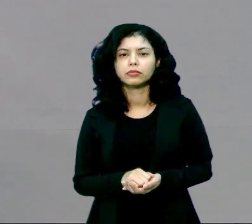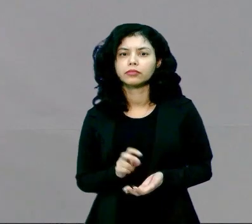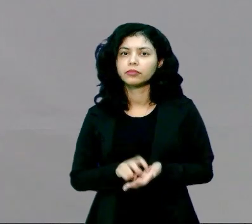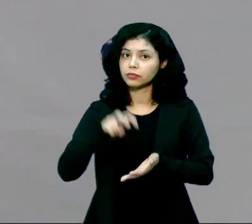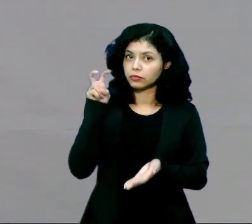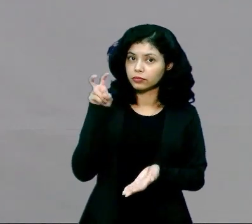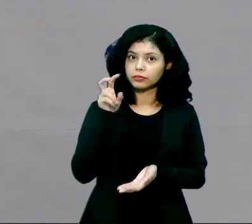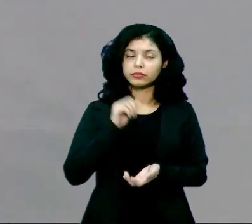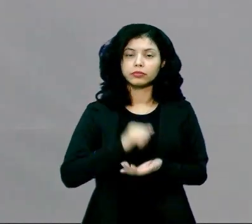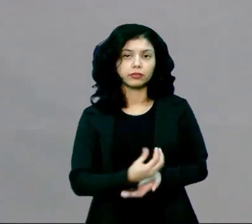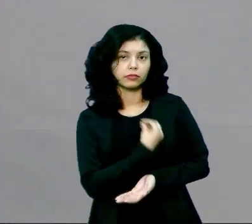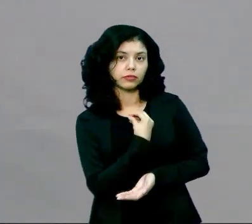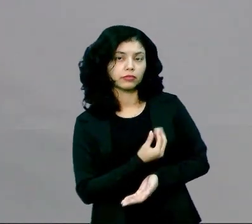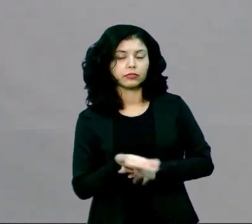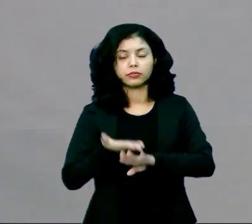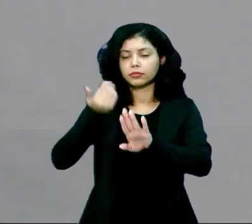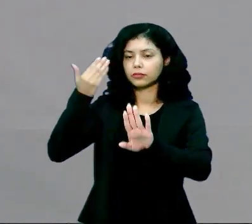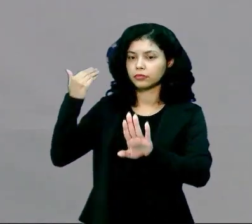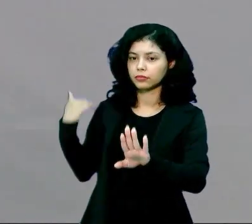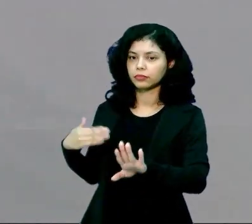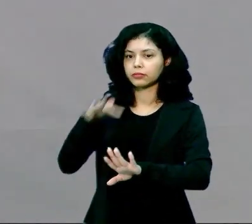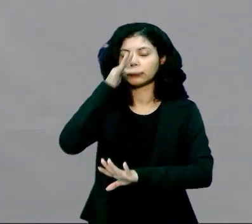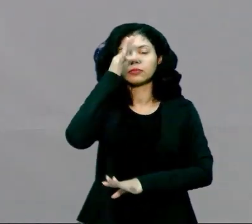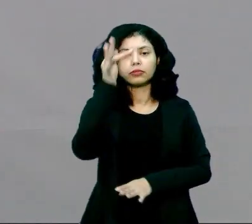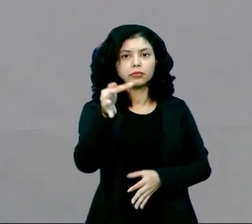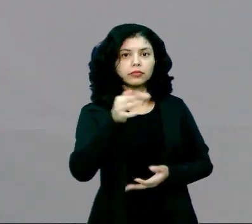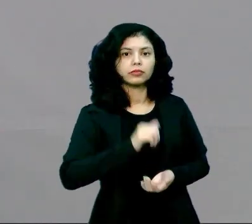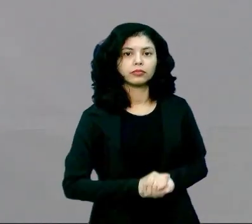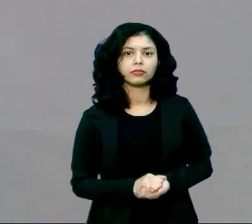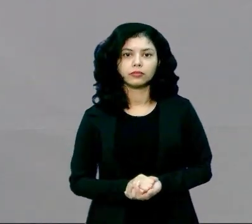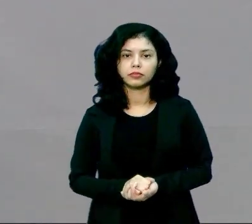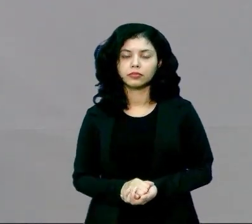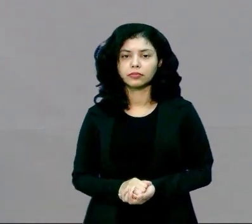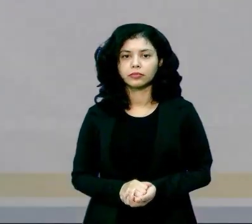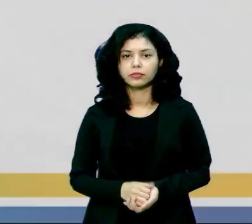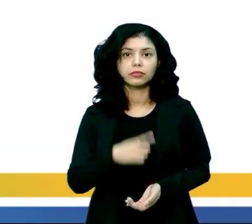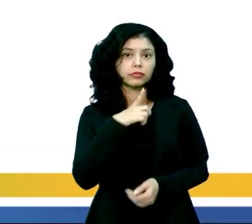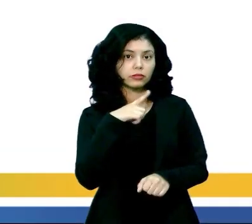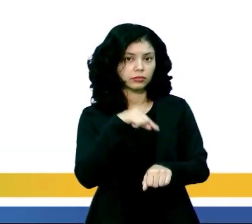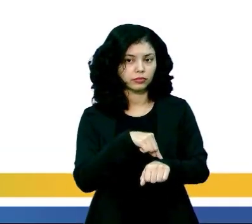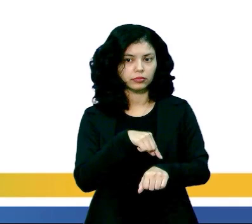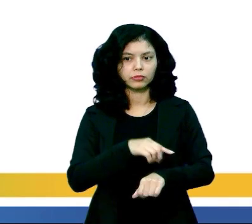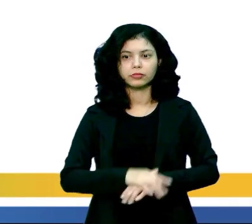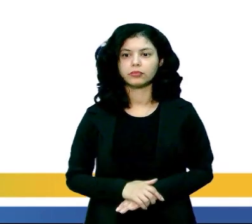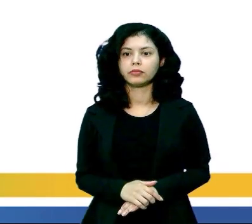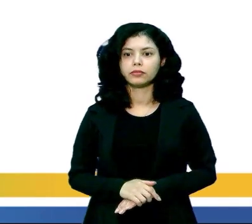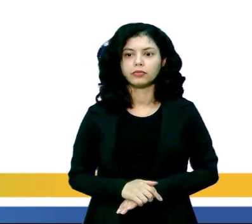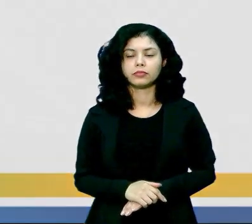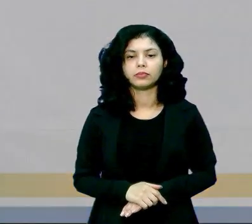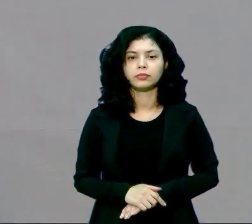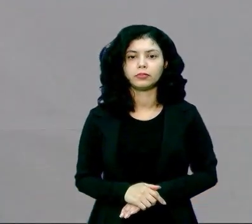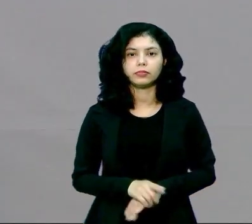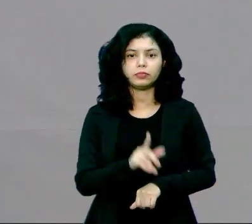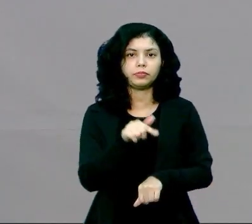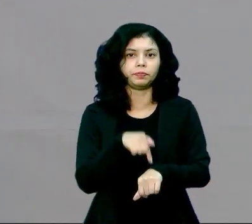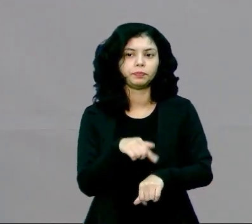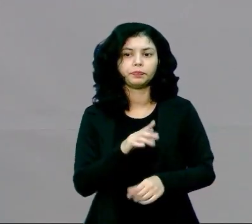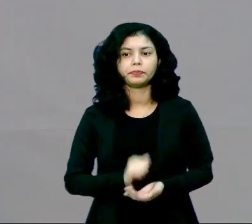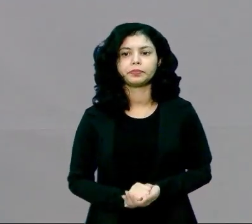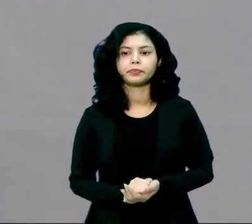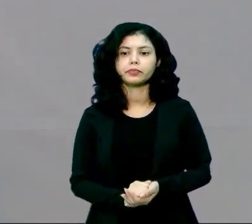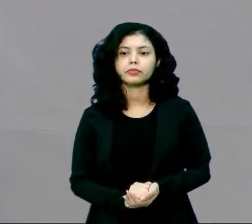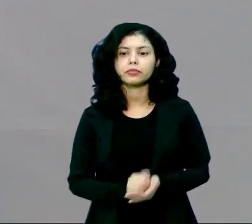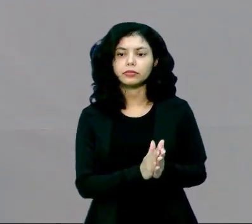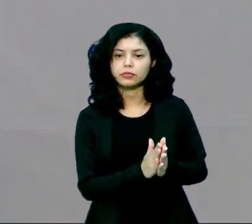ela é presente, se ela é passada, né? Se ela é futuro, mas há um tempo, tá? E esse tempo, ele